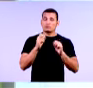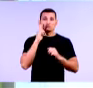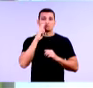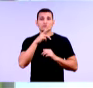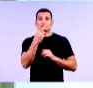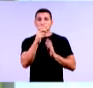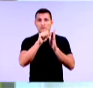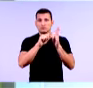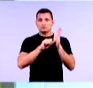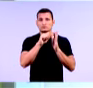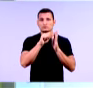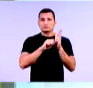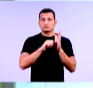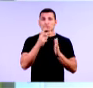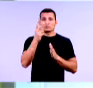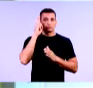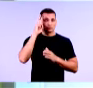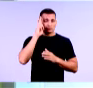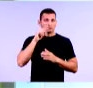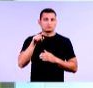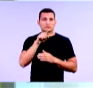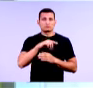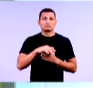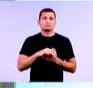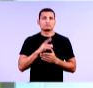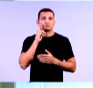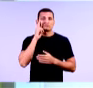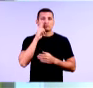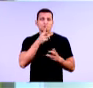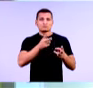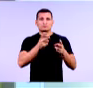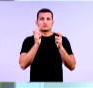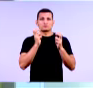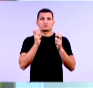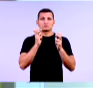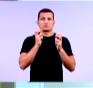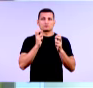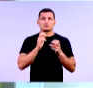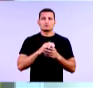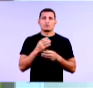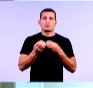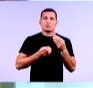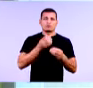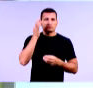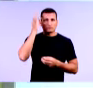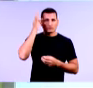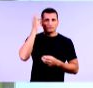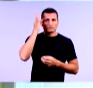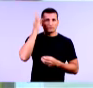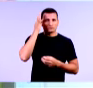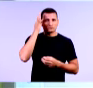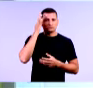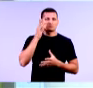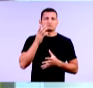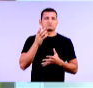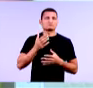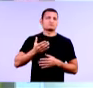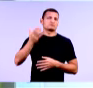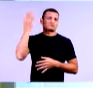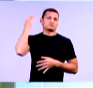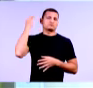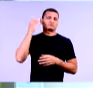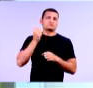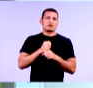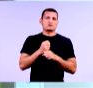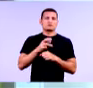artigos, nessas duas histórias, vocês vão perceber exatamente como é que os filósofos, há 2.500, há 3.000